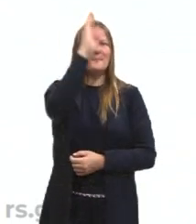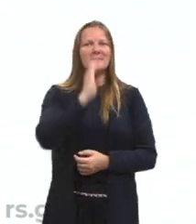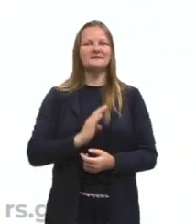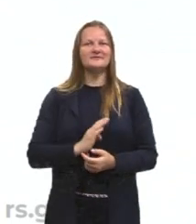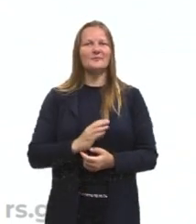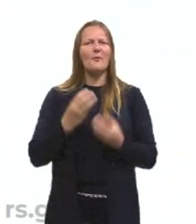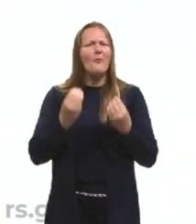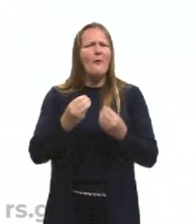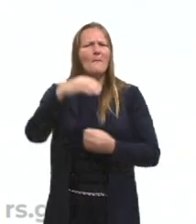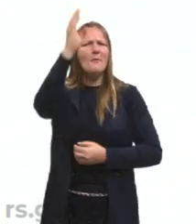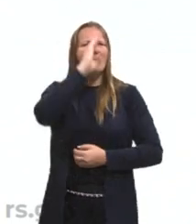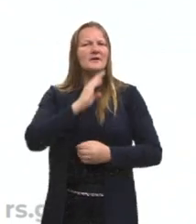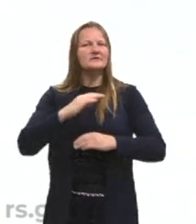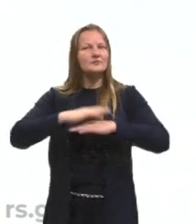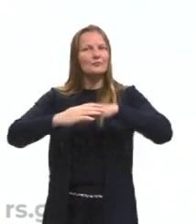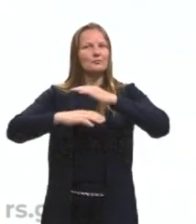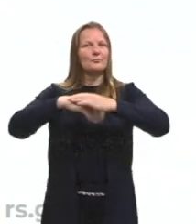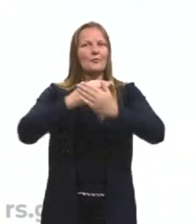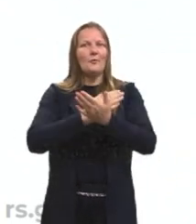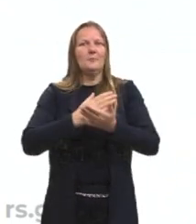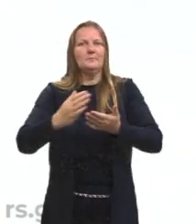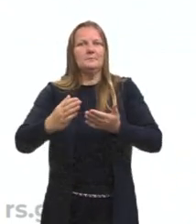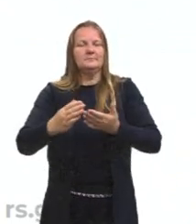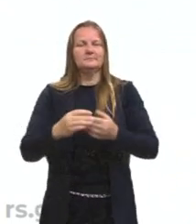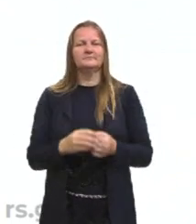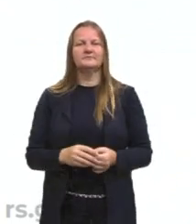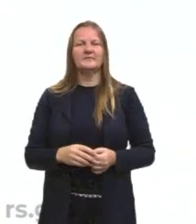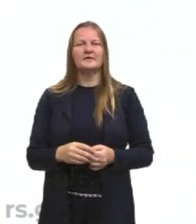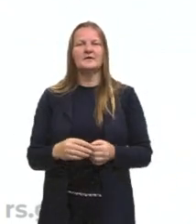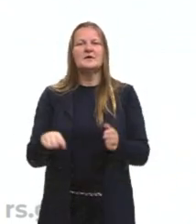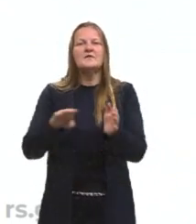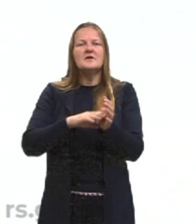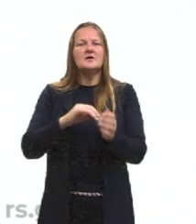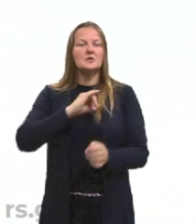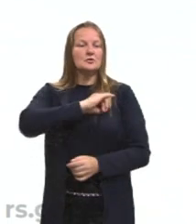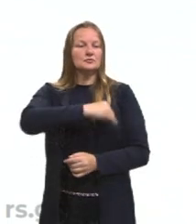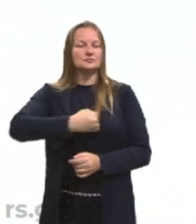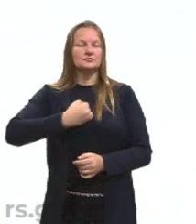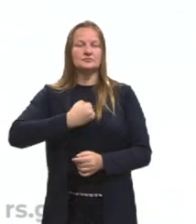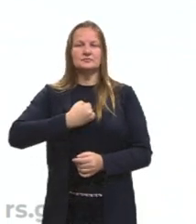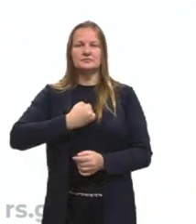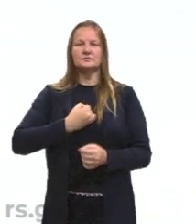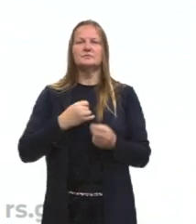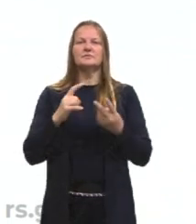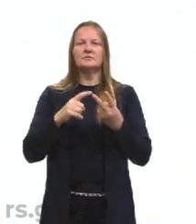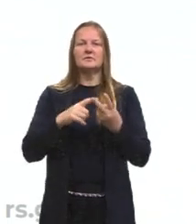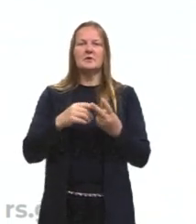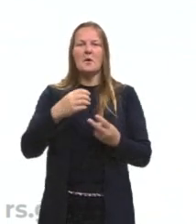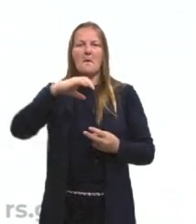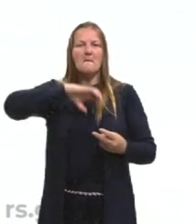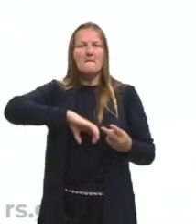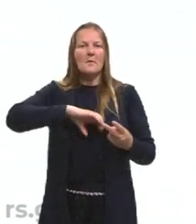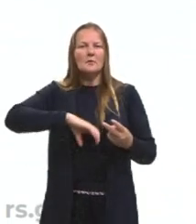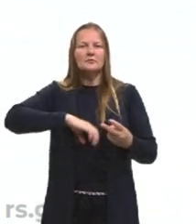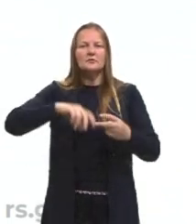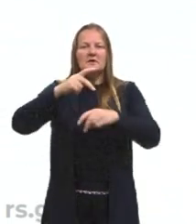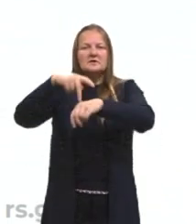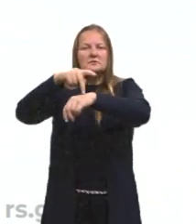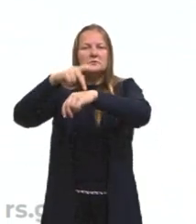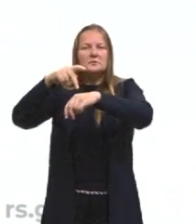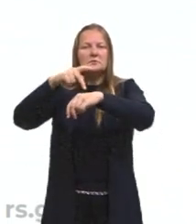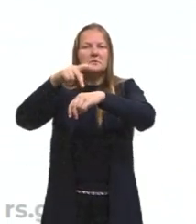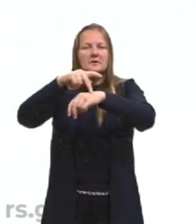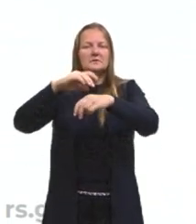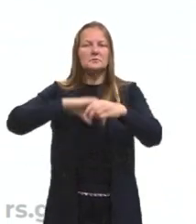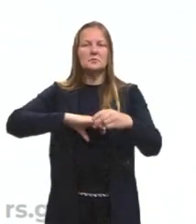ela foi construída a sociedade brasileira né Vem para cá aos Jesuítas vem para cá os portugueses Como isso